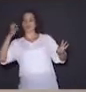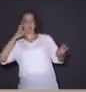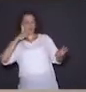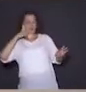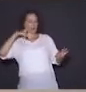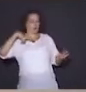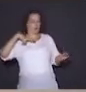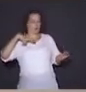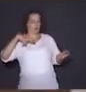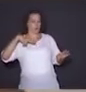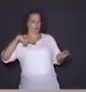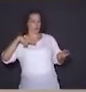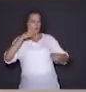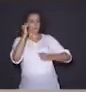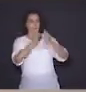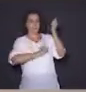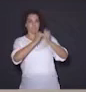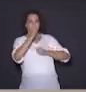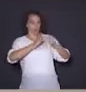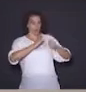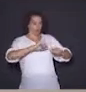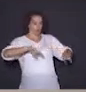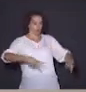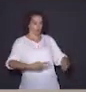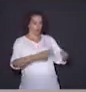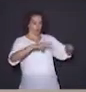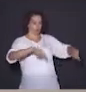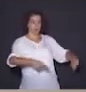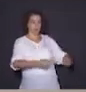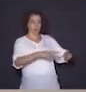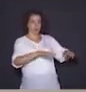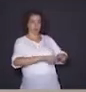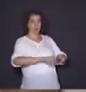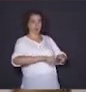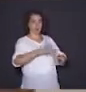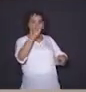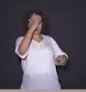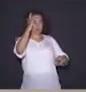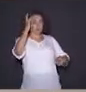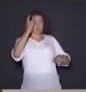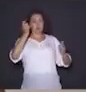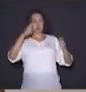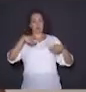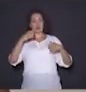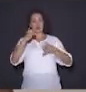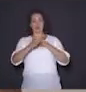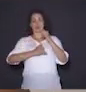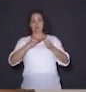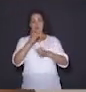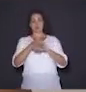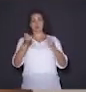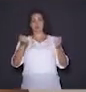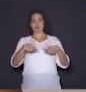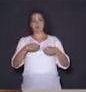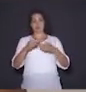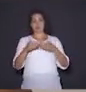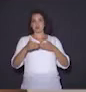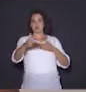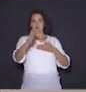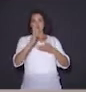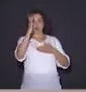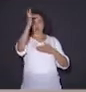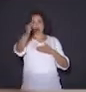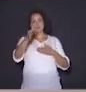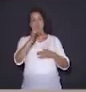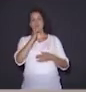máquina que está fazendo a cirurgia na pessoas poderá acontecer em breve né por meio de uma conexão internet certamente esse